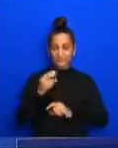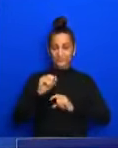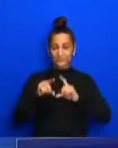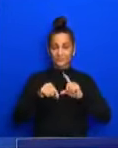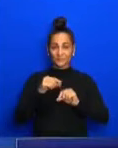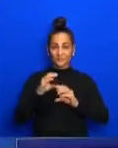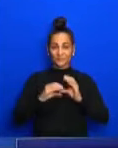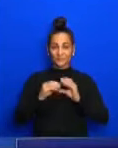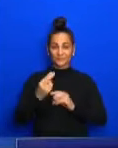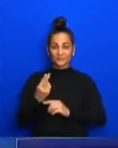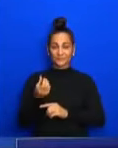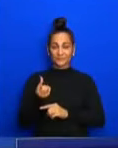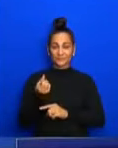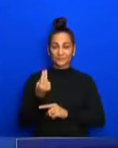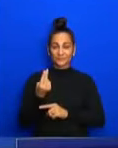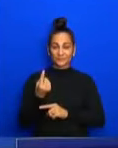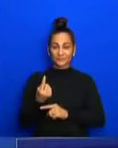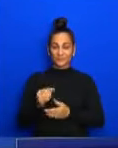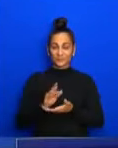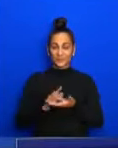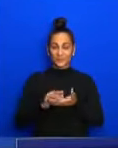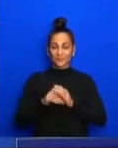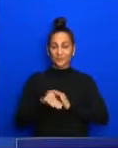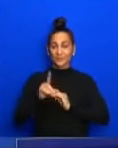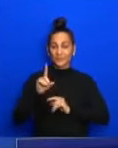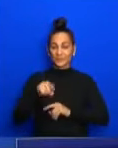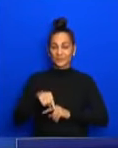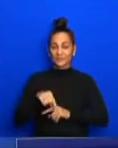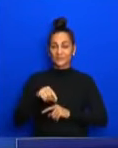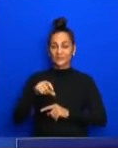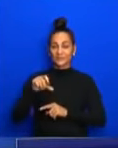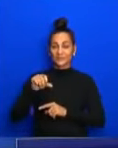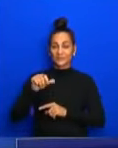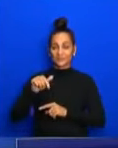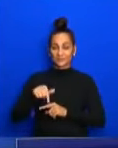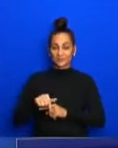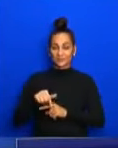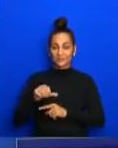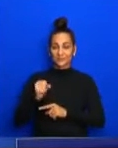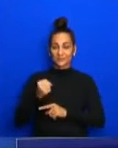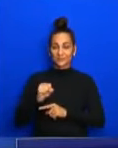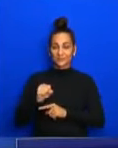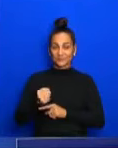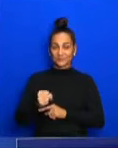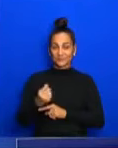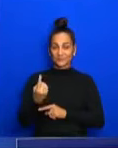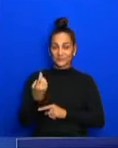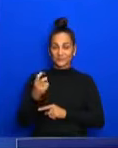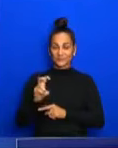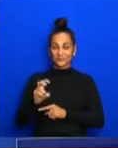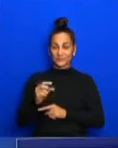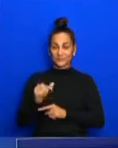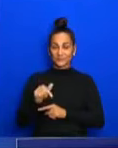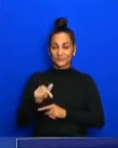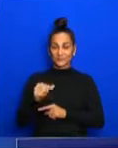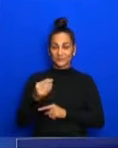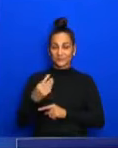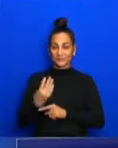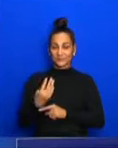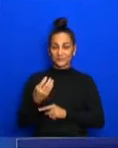no concurso 2.621 da Loto Mania foram 97, 88,